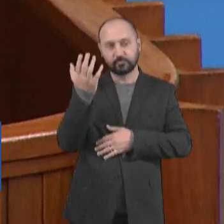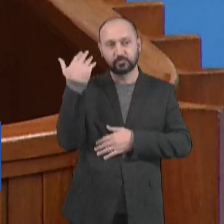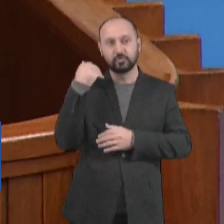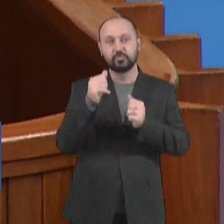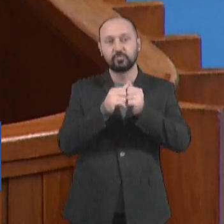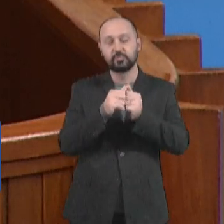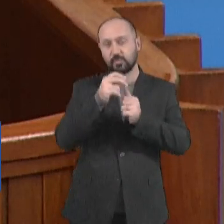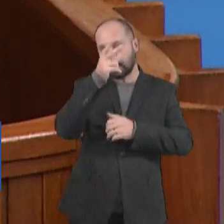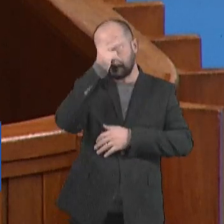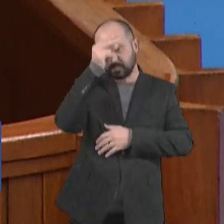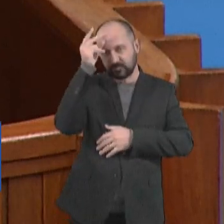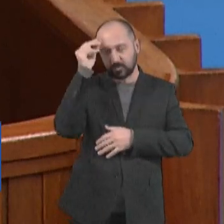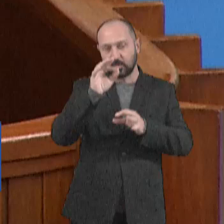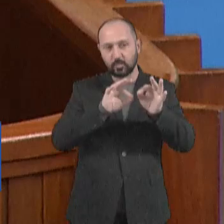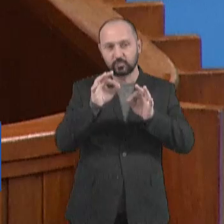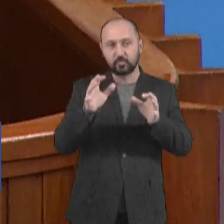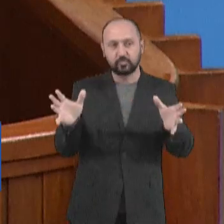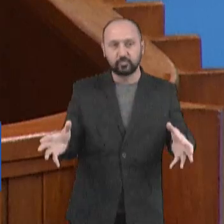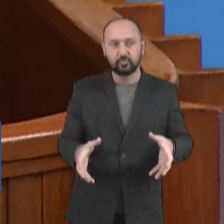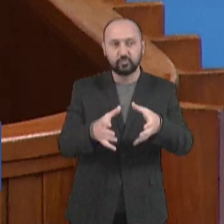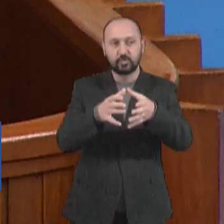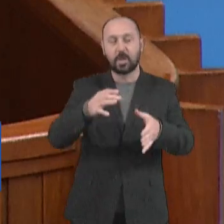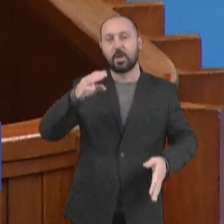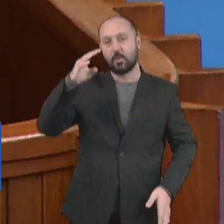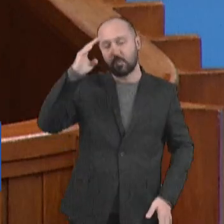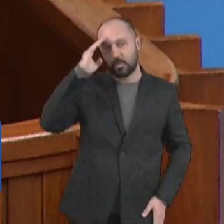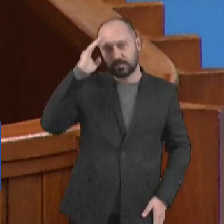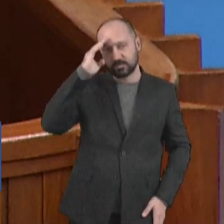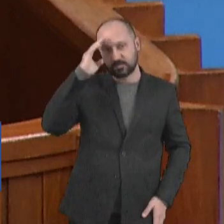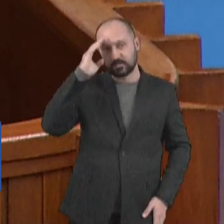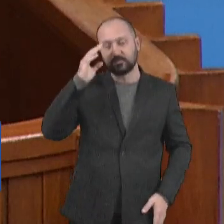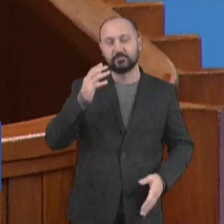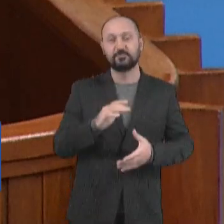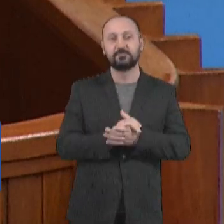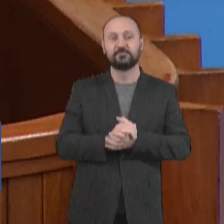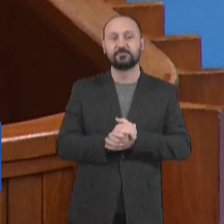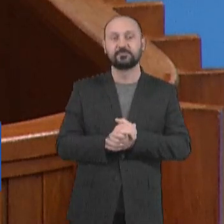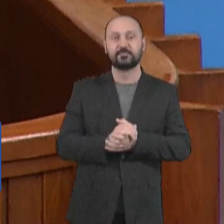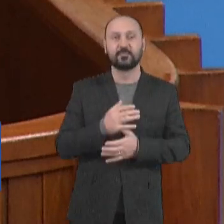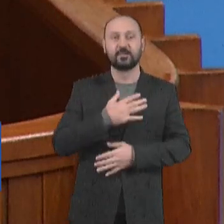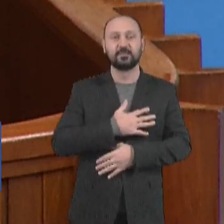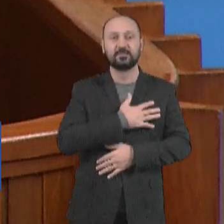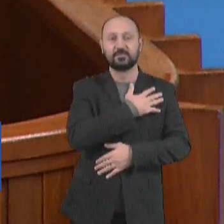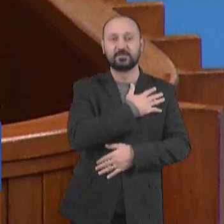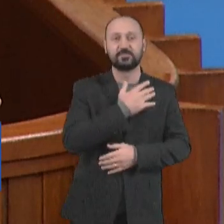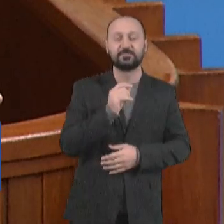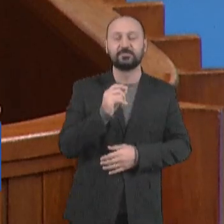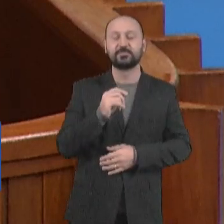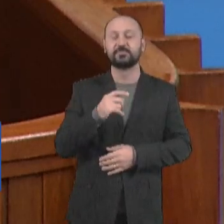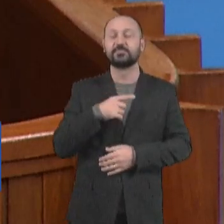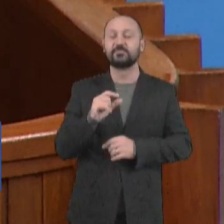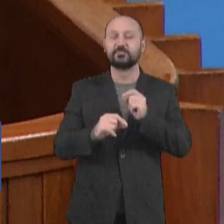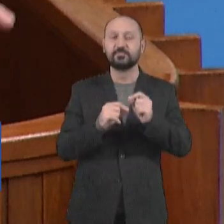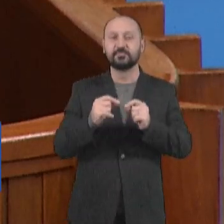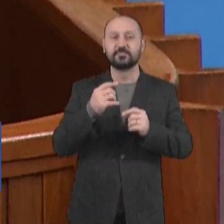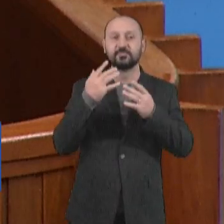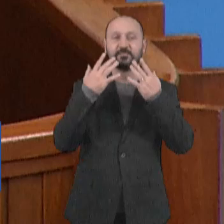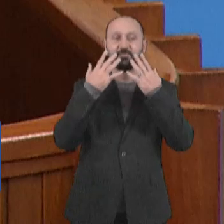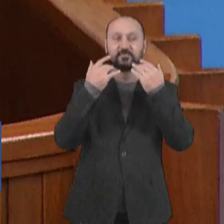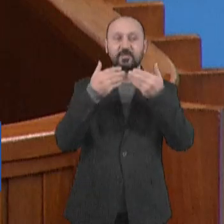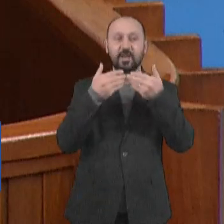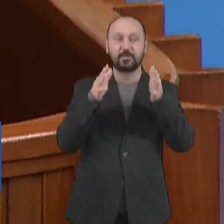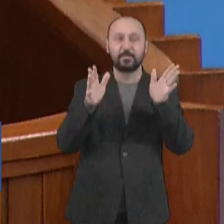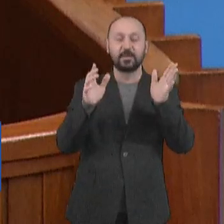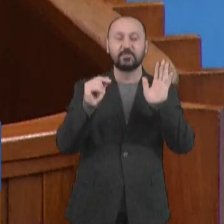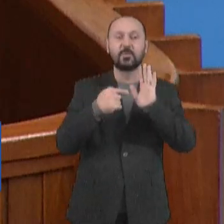com a Prefeitura, fez um grande movimento junto ao Exército, também aqui, general, levando um teatro ao céu aberto